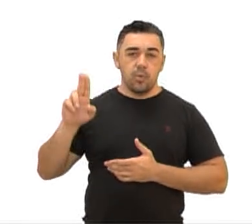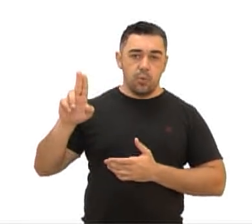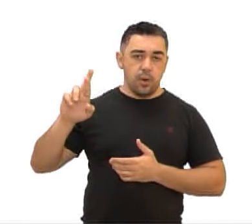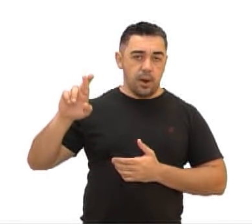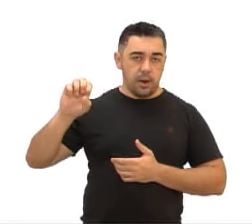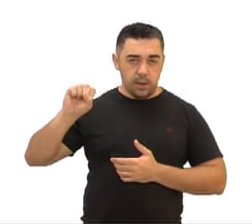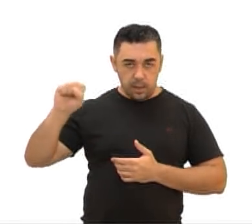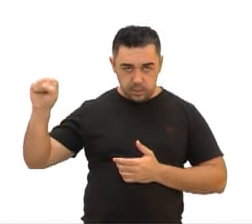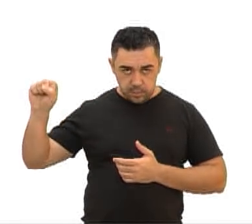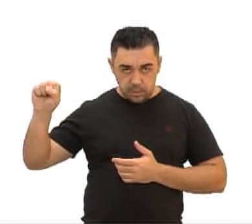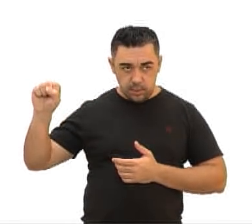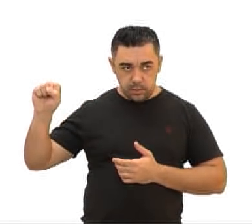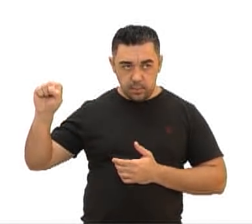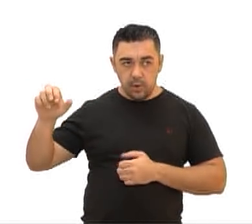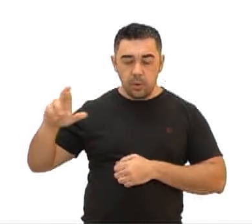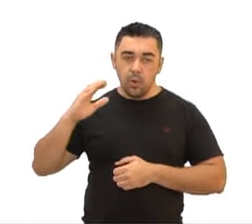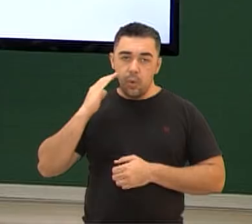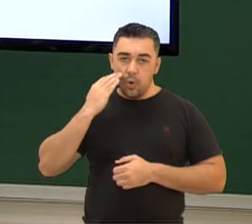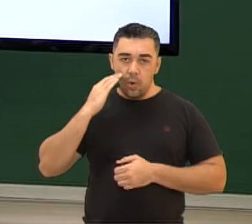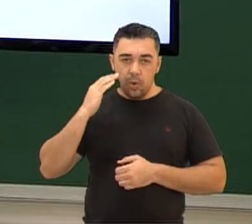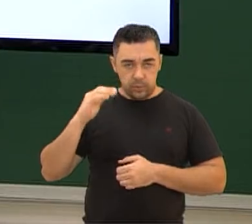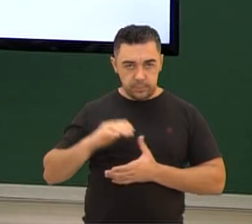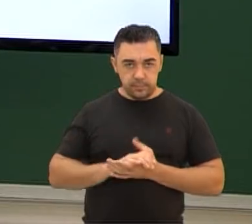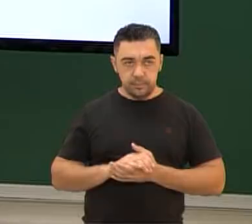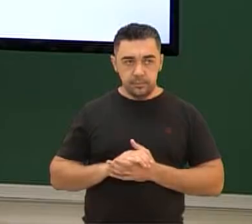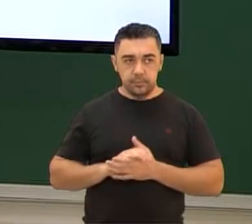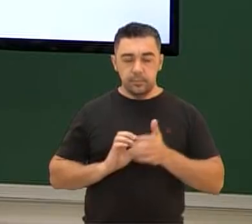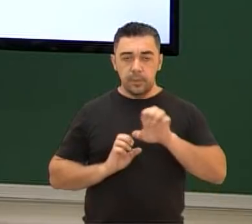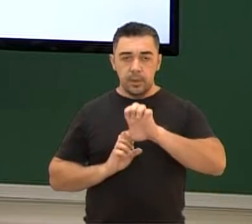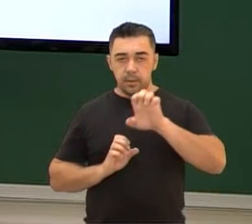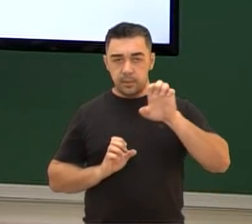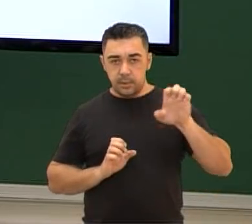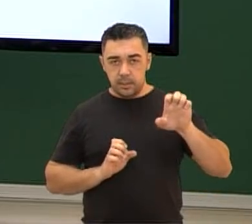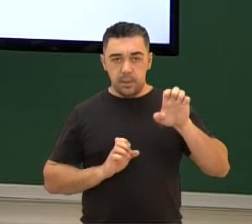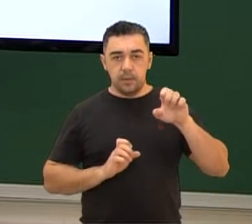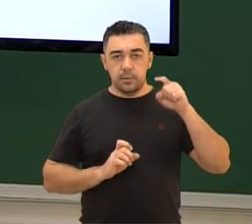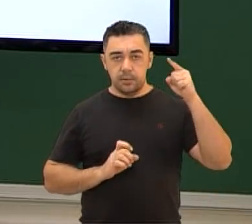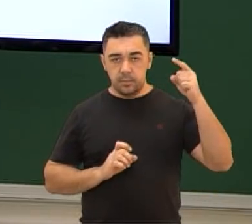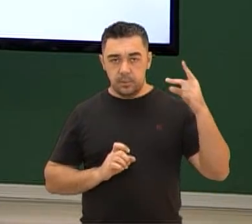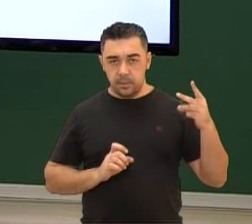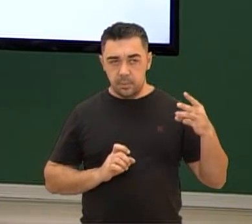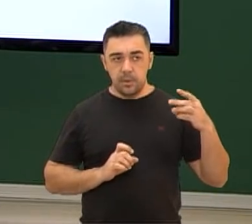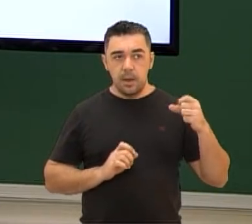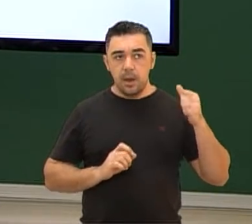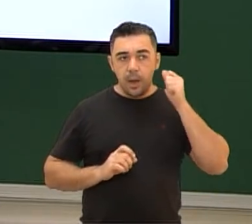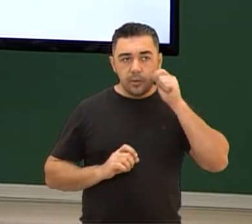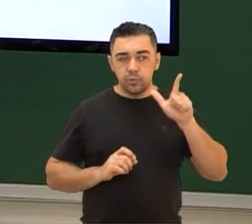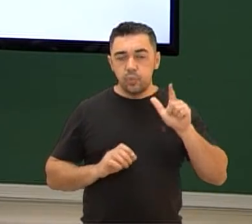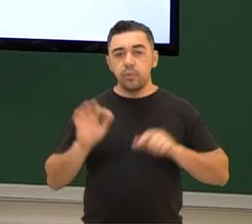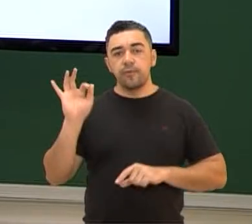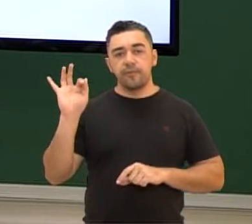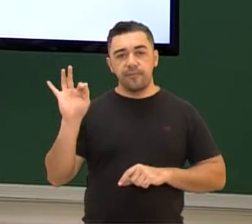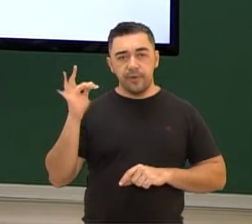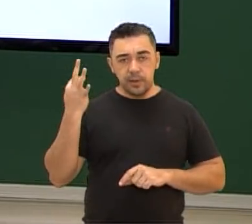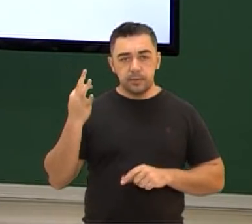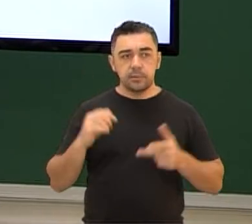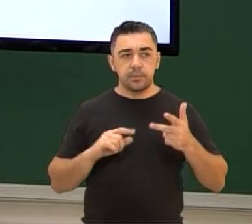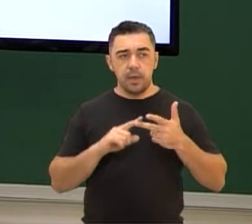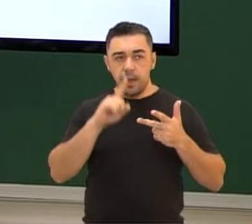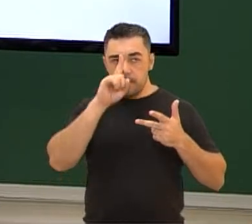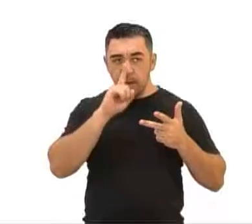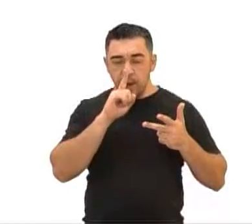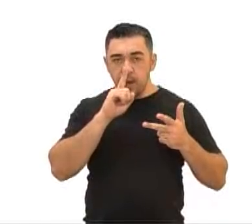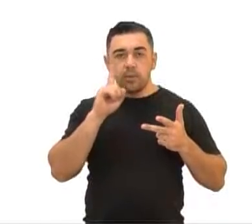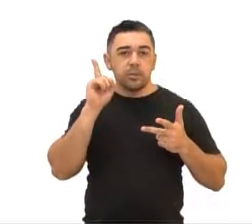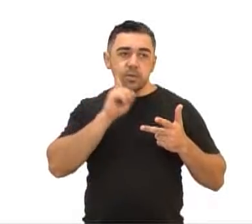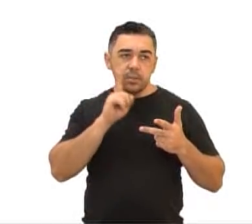de ocupação soviética, e mais para o seu lado esquerdo as 3 áreas. Em azul, a zona francesa, em amarelo, a zona